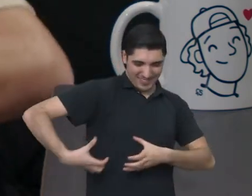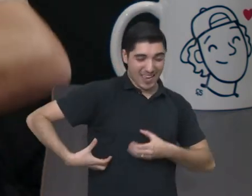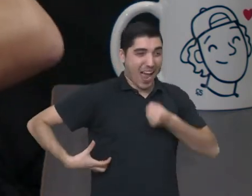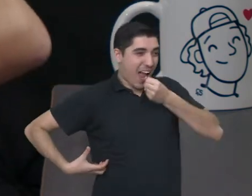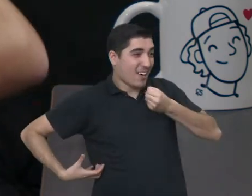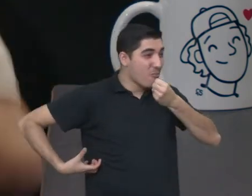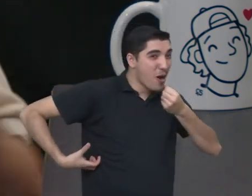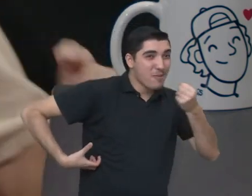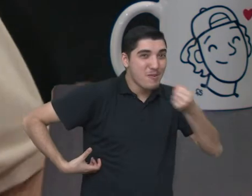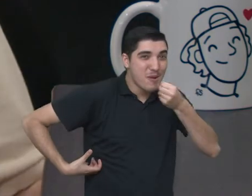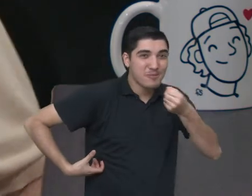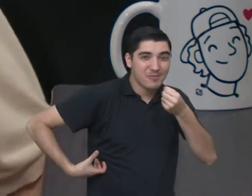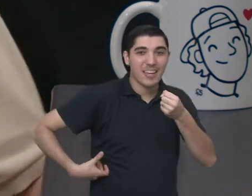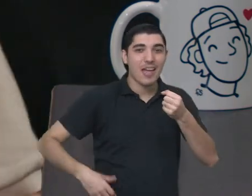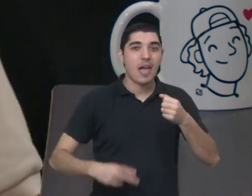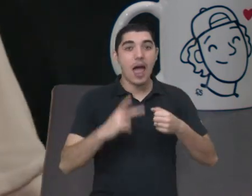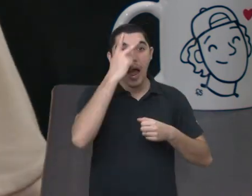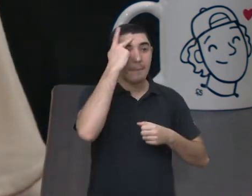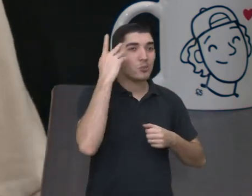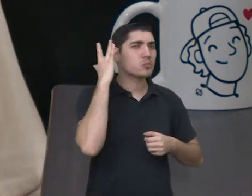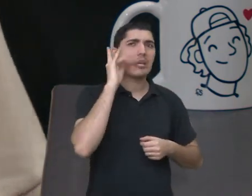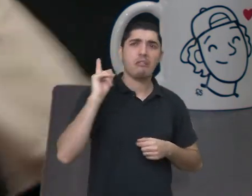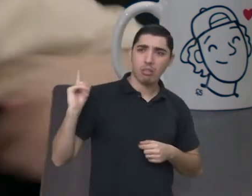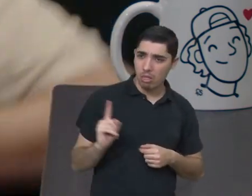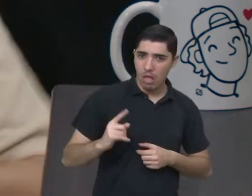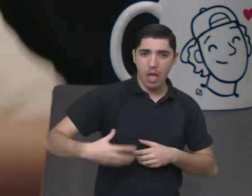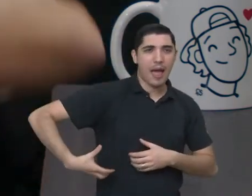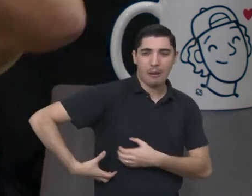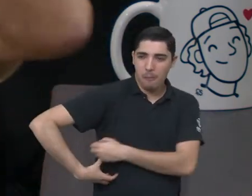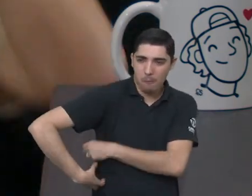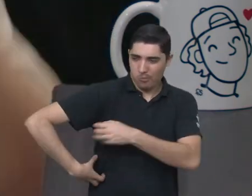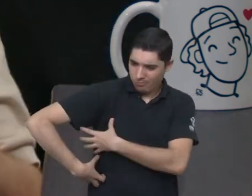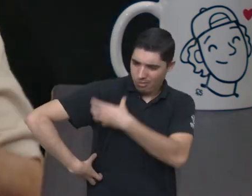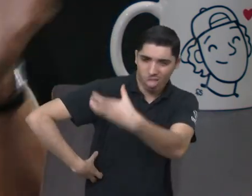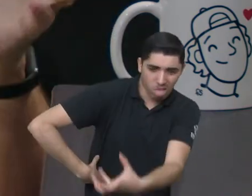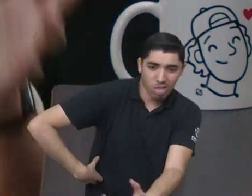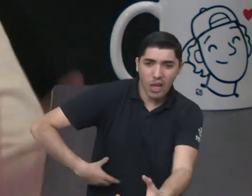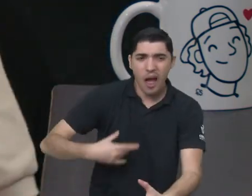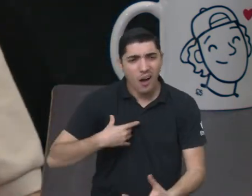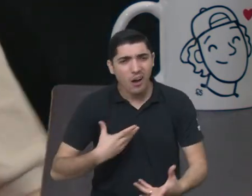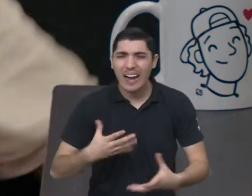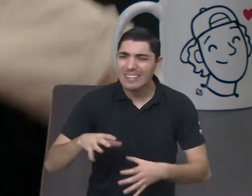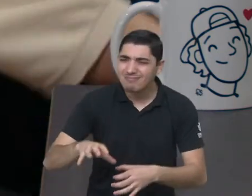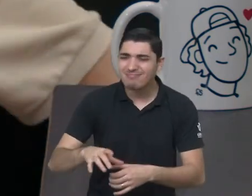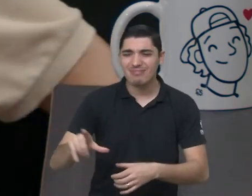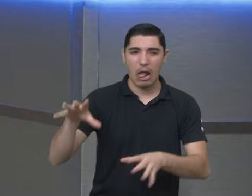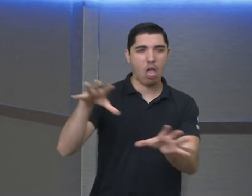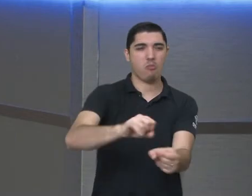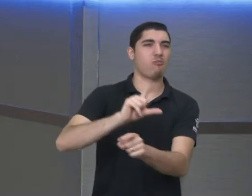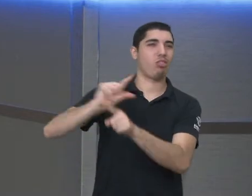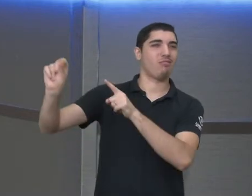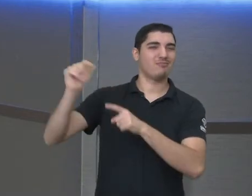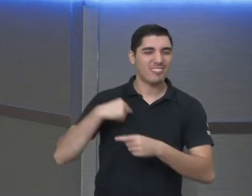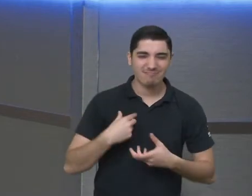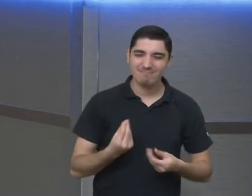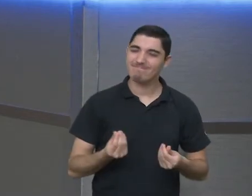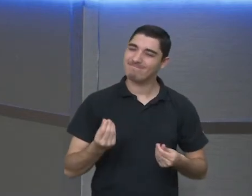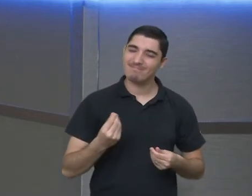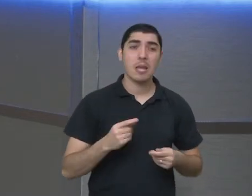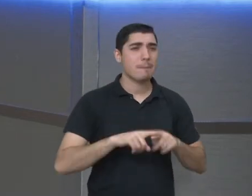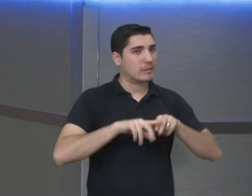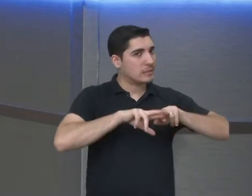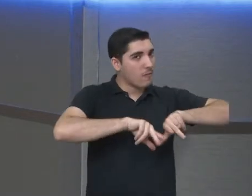está com o radinho ali. E hoje muitas pessoas deficientes visual ainda ouvem a rádio, né? Por conta disso, apesar de elas